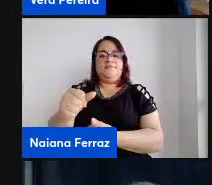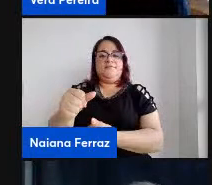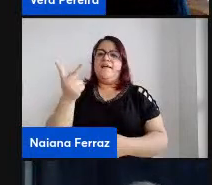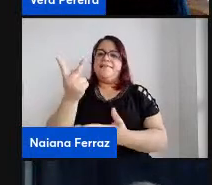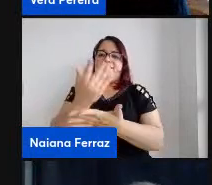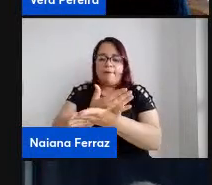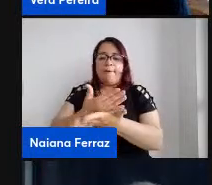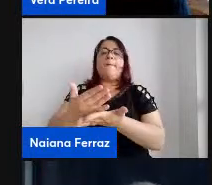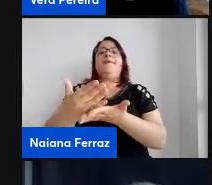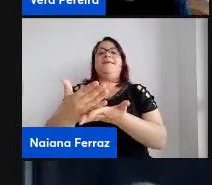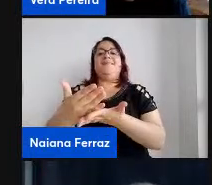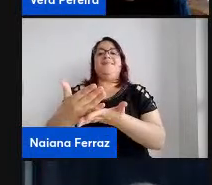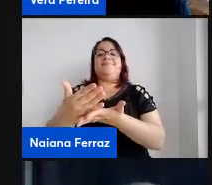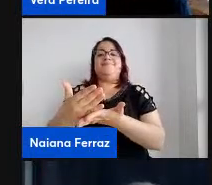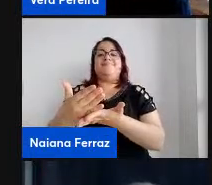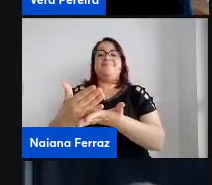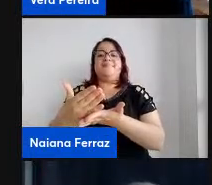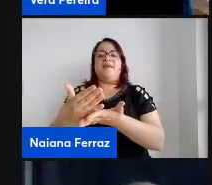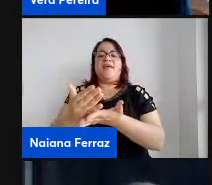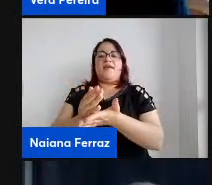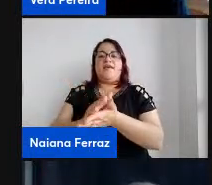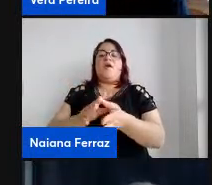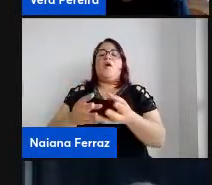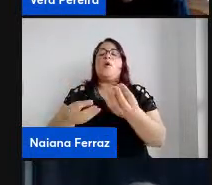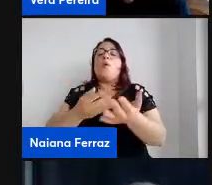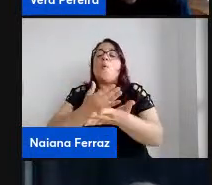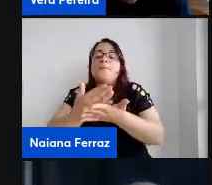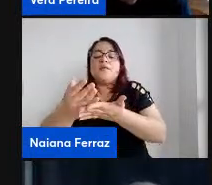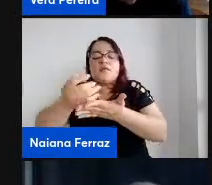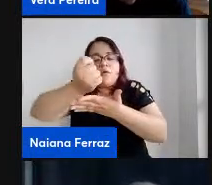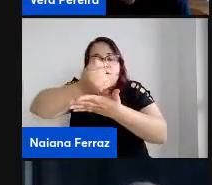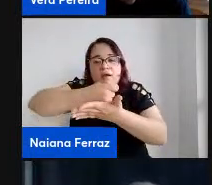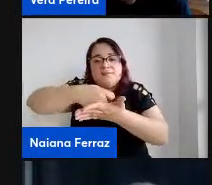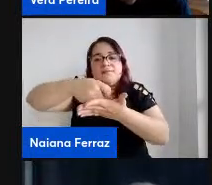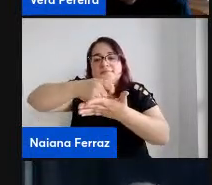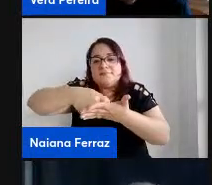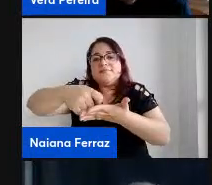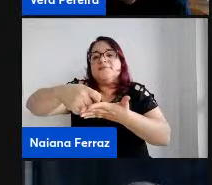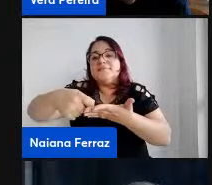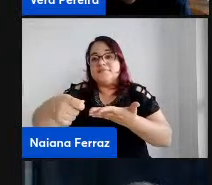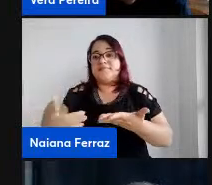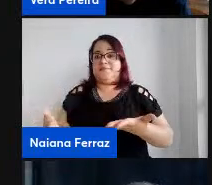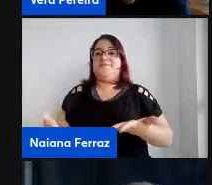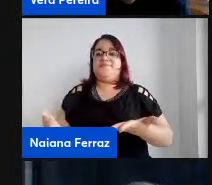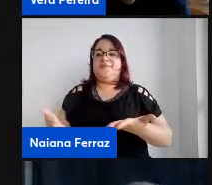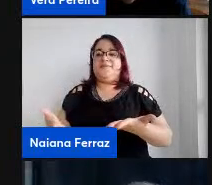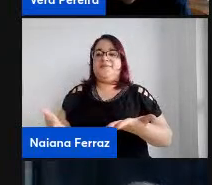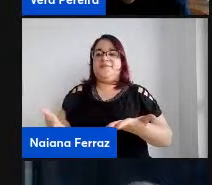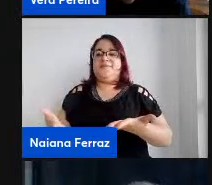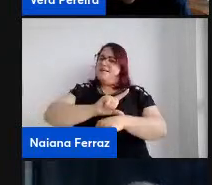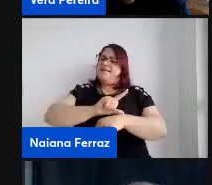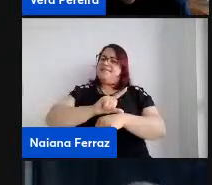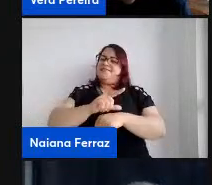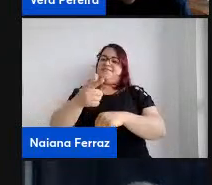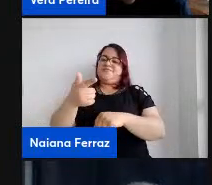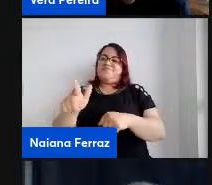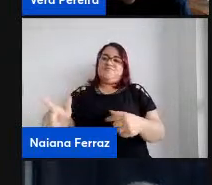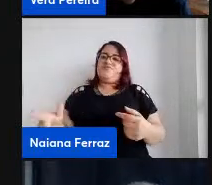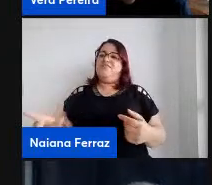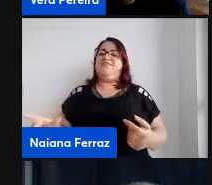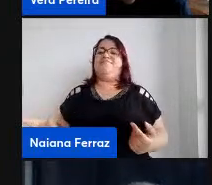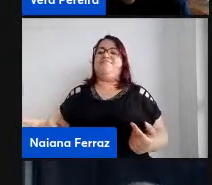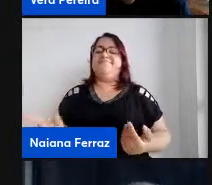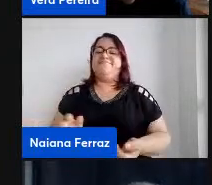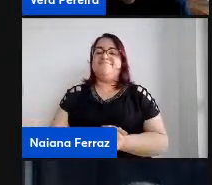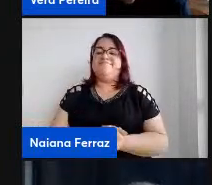começa com a escrita. Antes, o que nós temos é uma pré-história. Então, a história